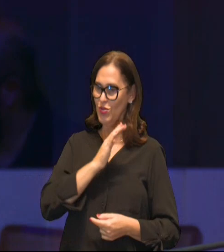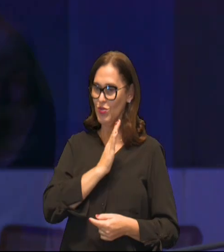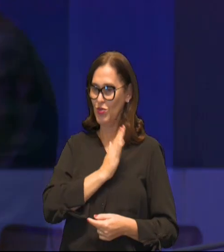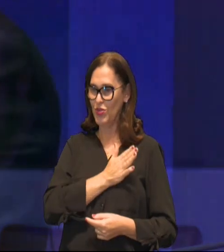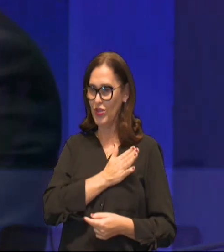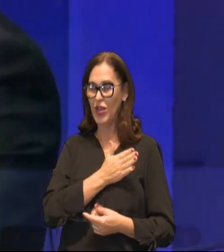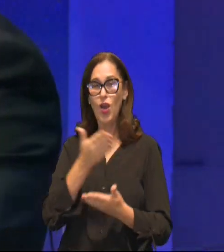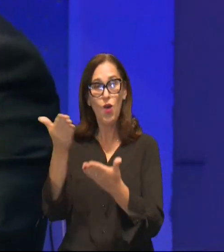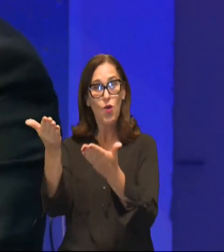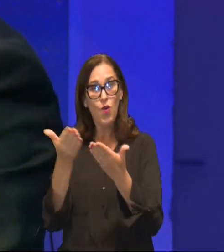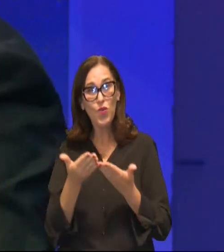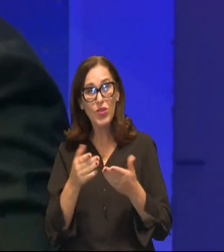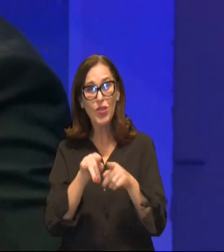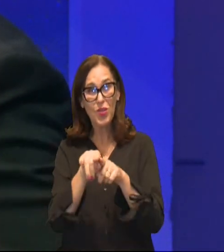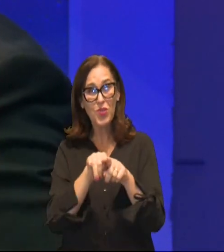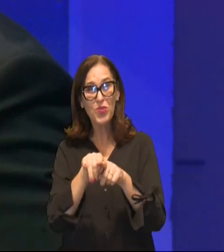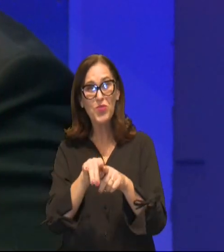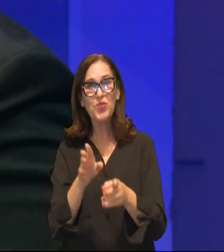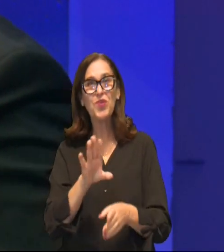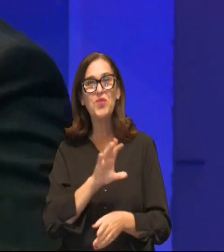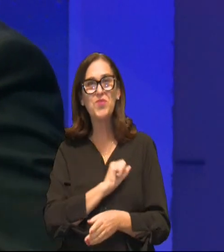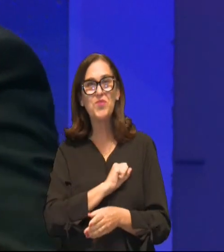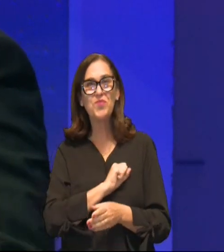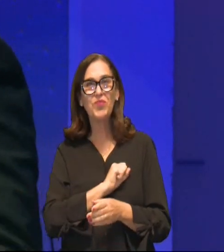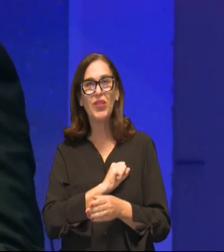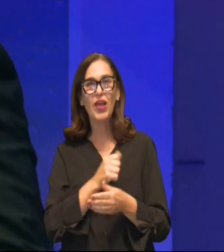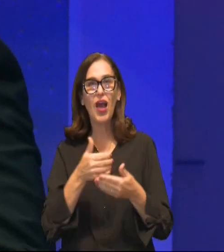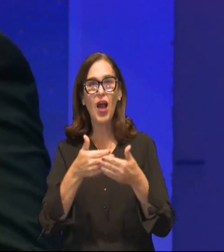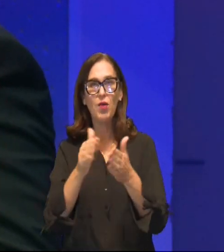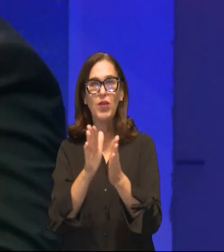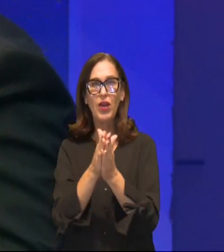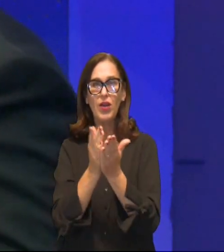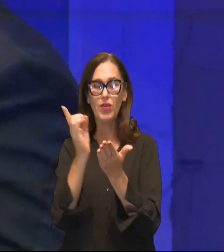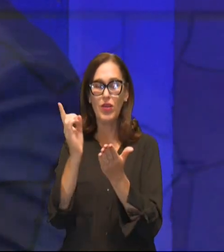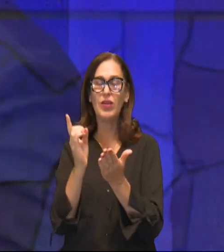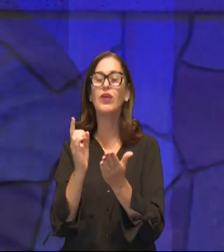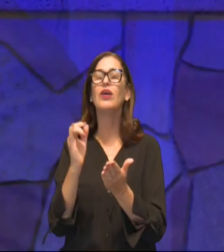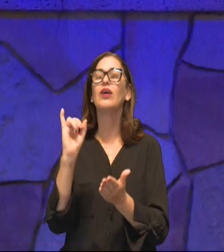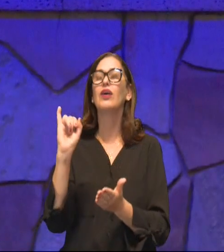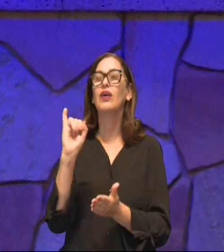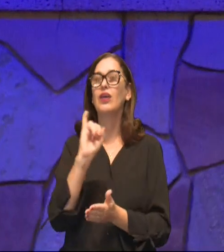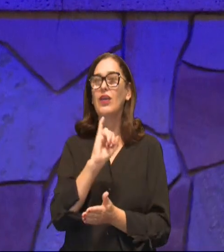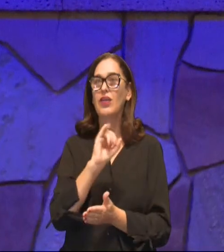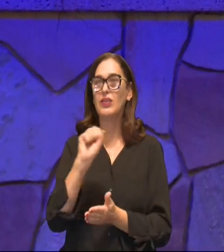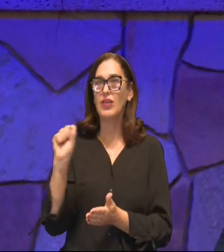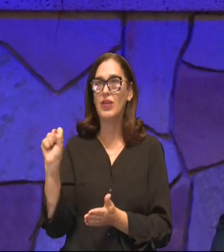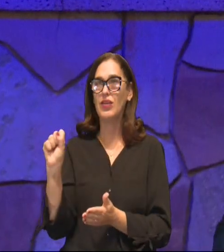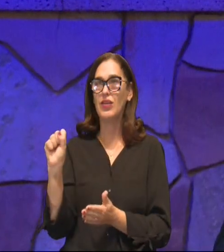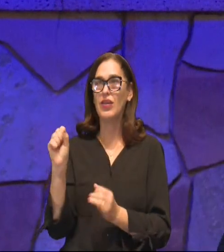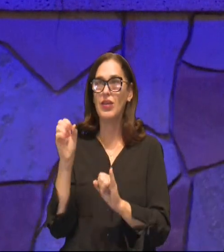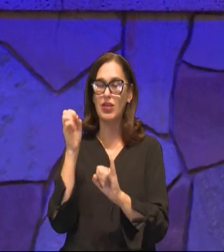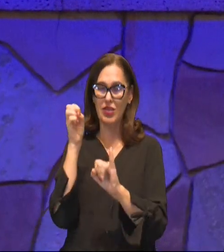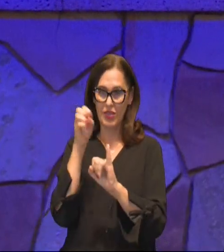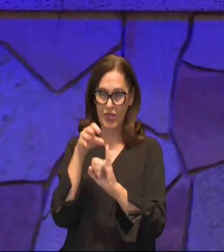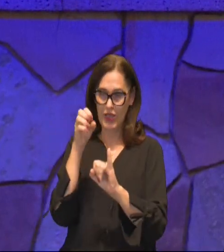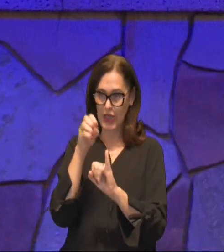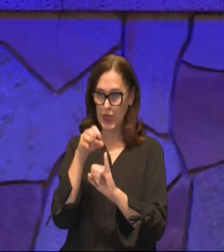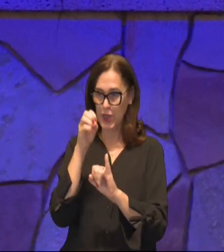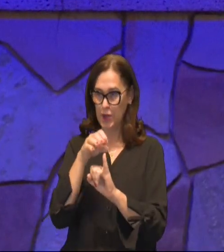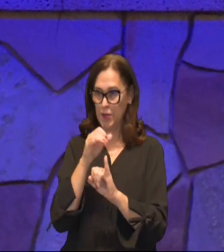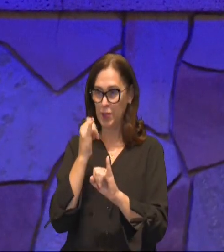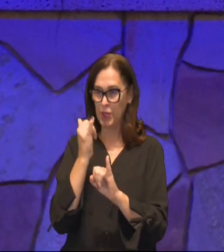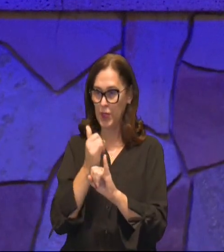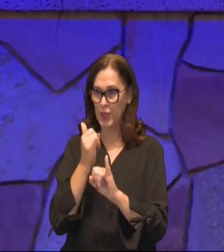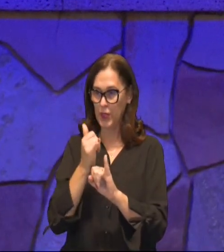que eu convido os queridos irmãos a abrirem a palavra de Deus em Isaías 51, versos 1 e 2. E os